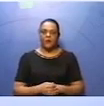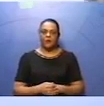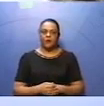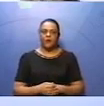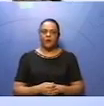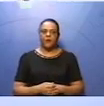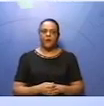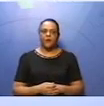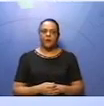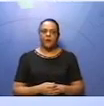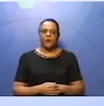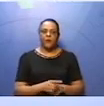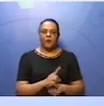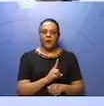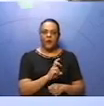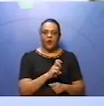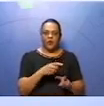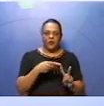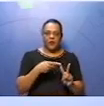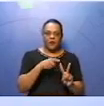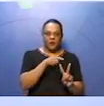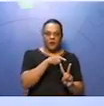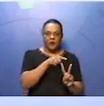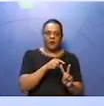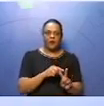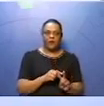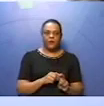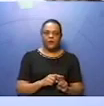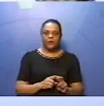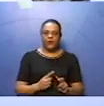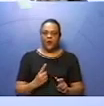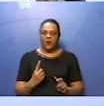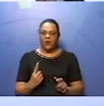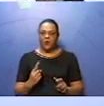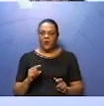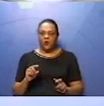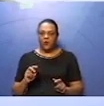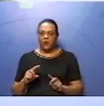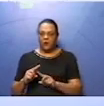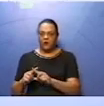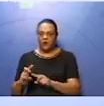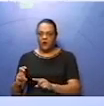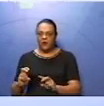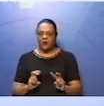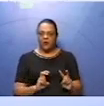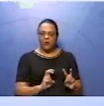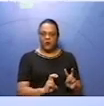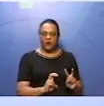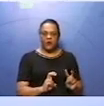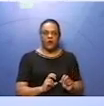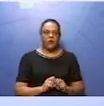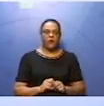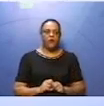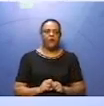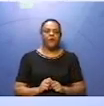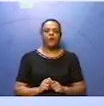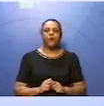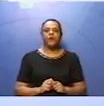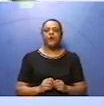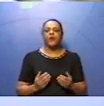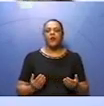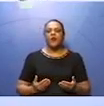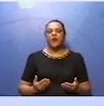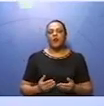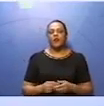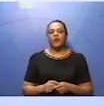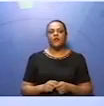Aqui, o 5 vezes 3, 15 aqui. E 1 vezes 5, 5. Agora, os